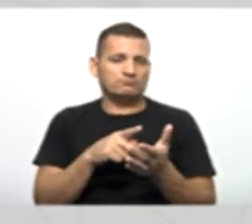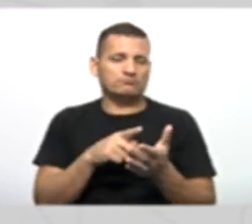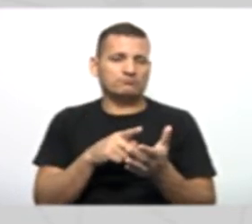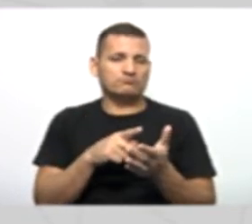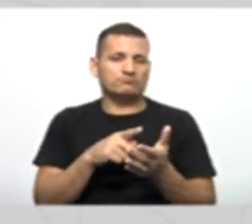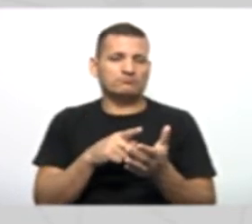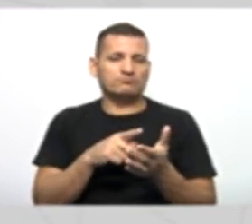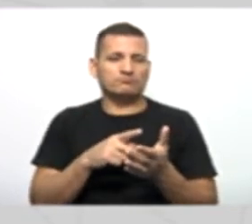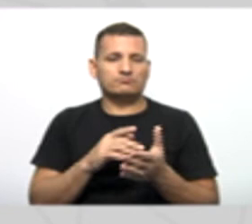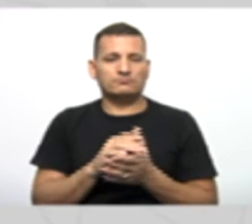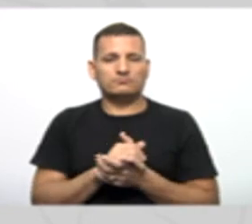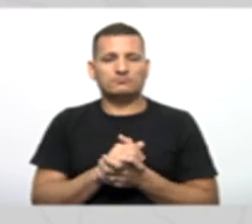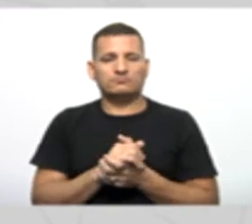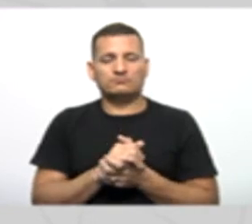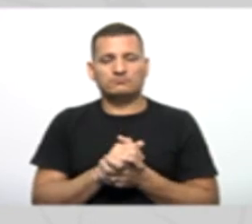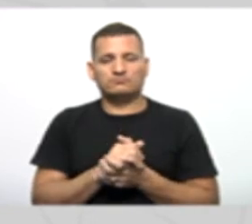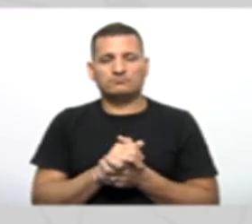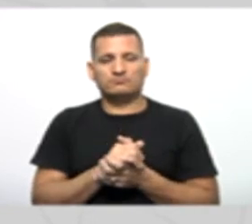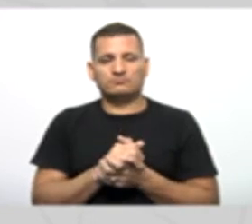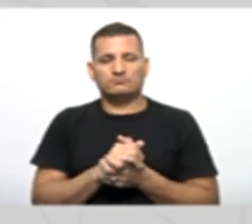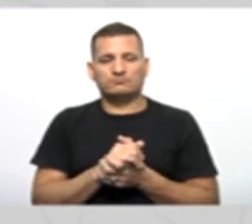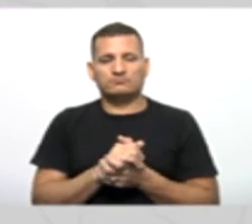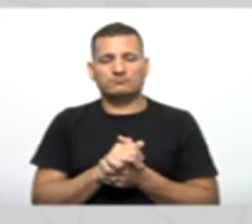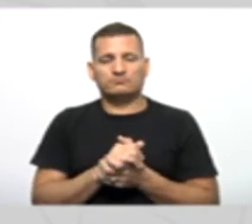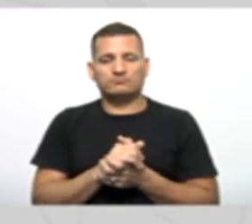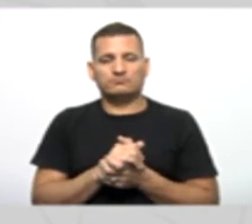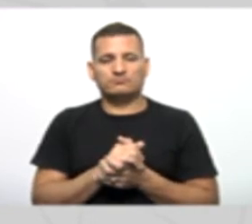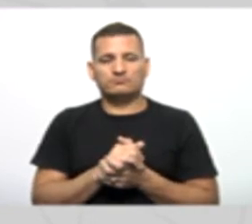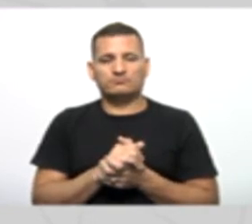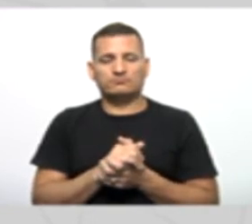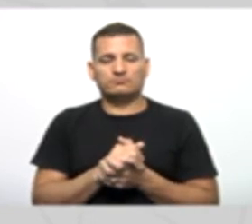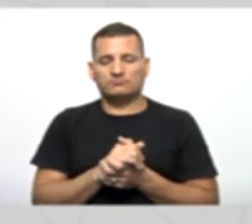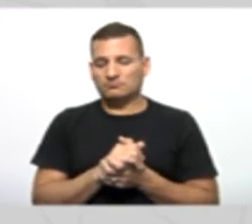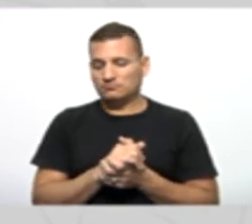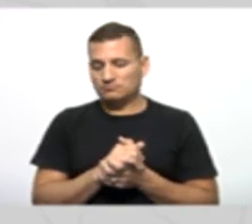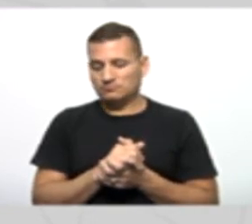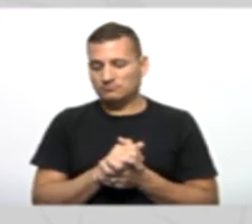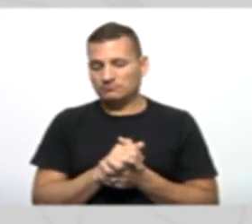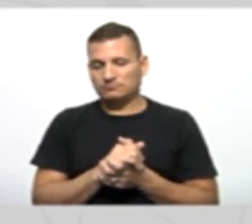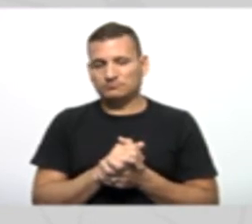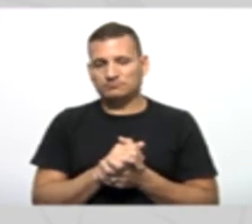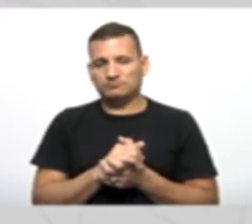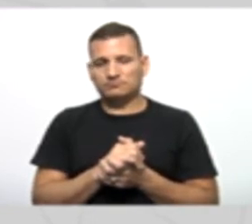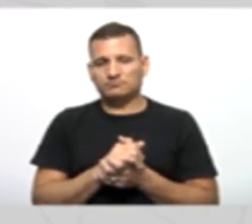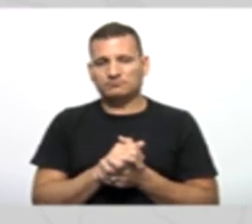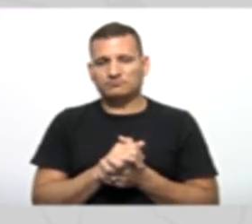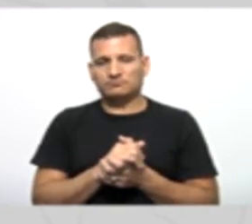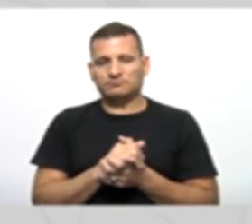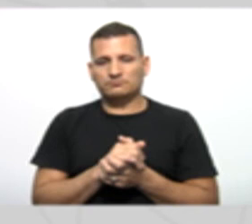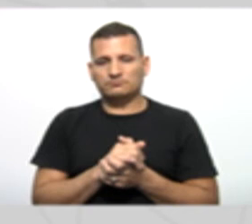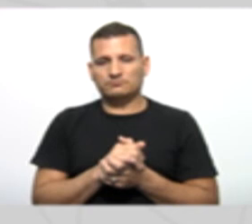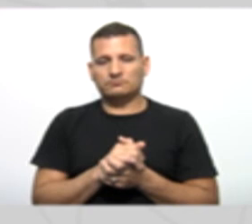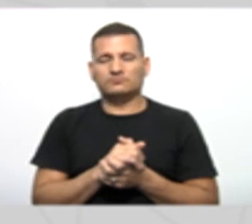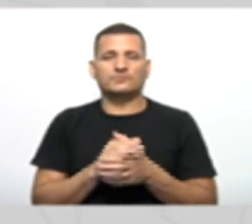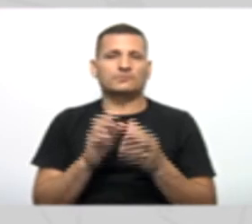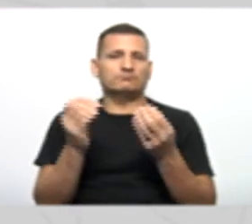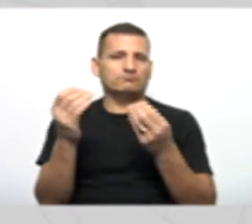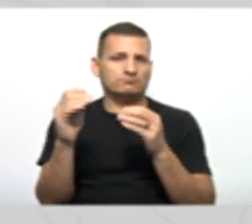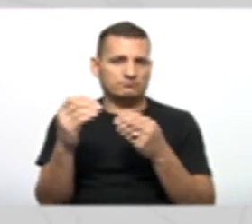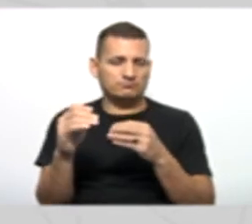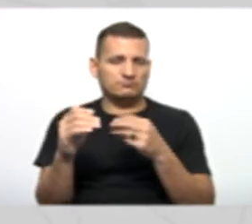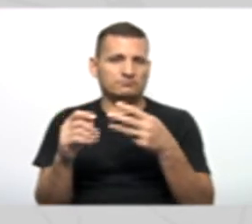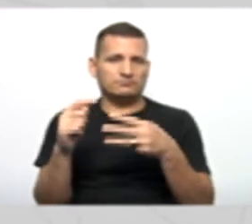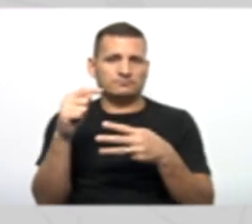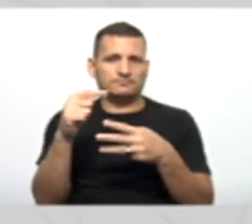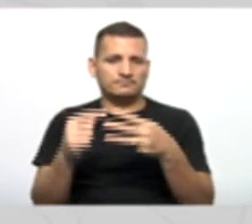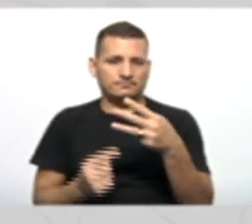uma noção para você fazer, uma noção melhor para você fazer sua tabela. Aí você vai fazer a inserção de 3 registros.